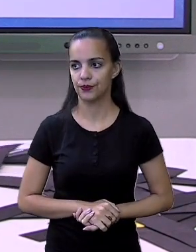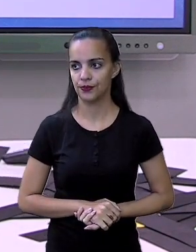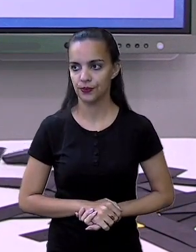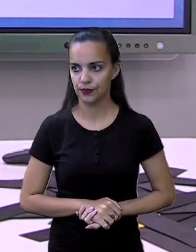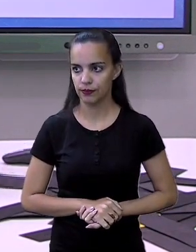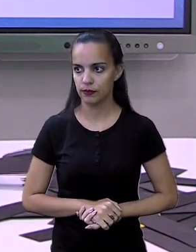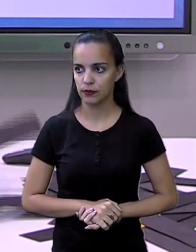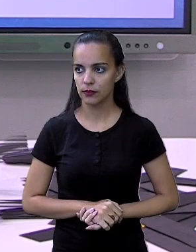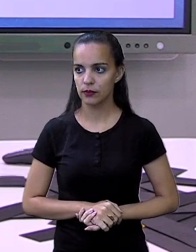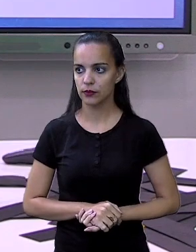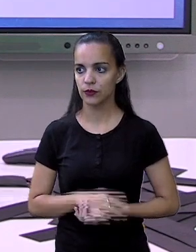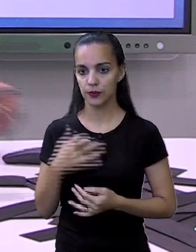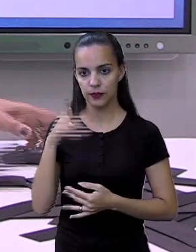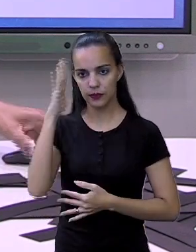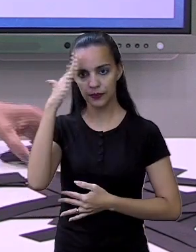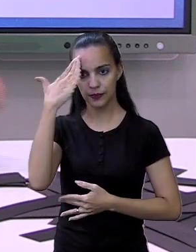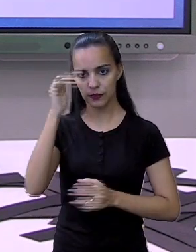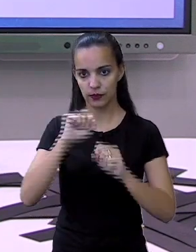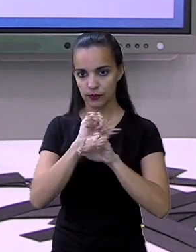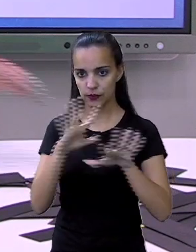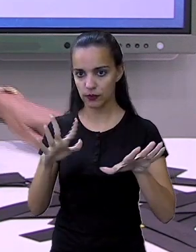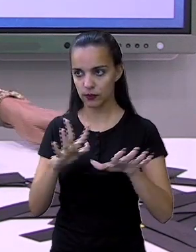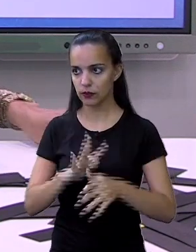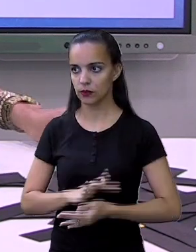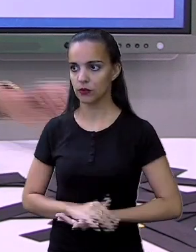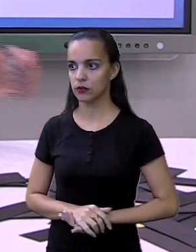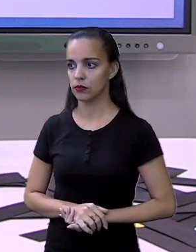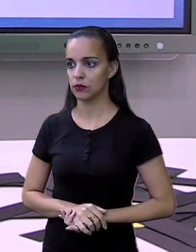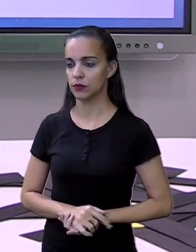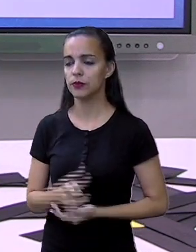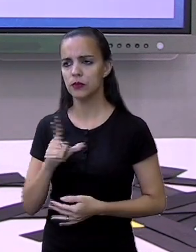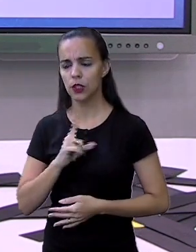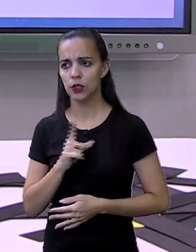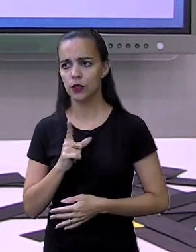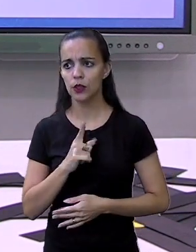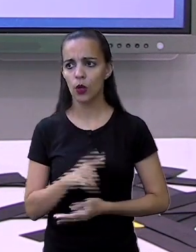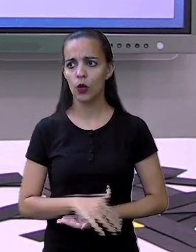meia volta, certo? Então, nós temos aqui